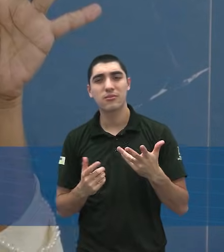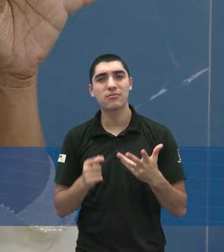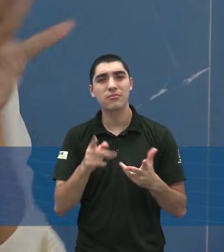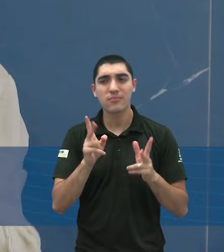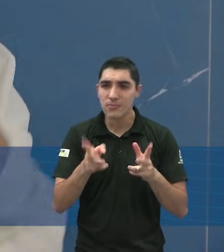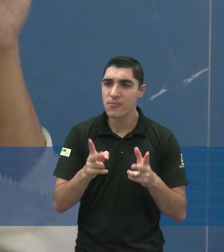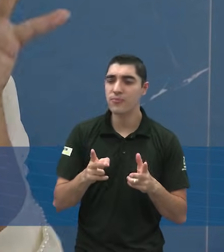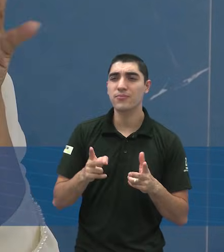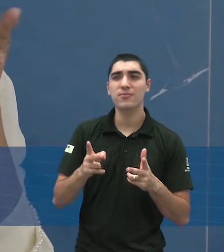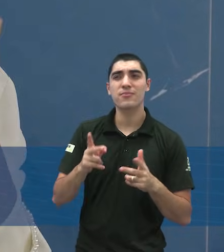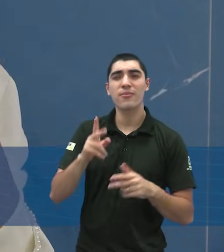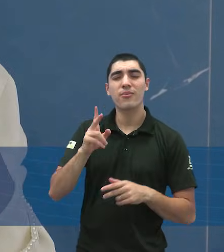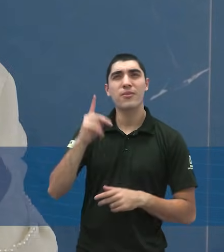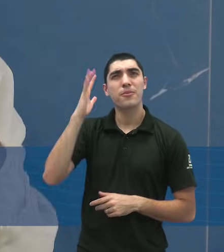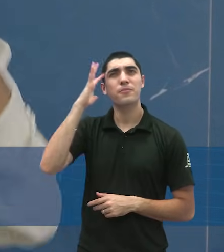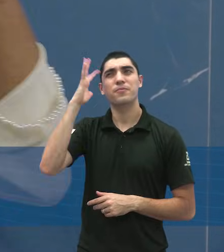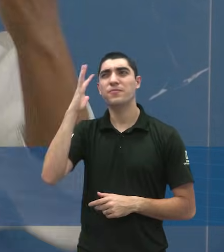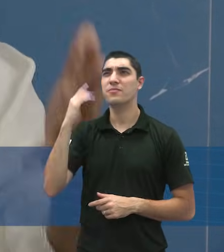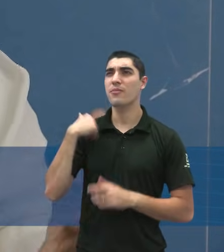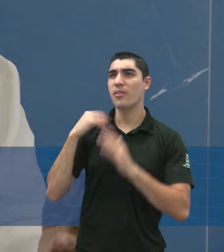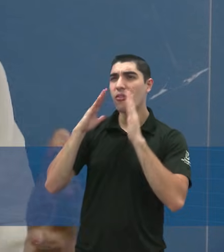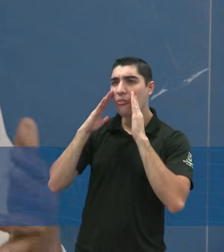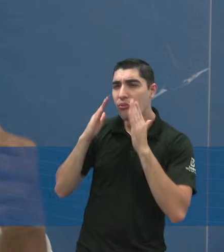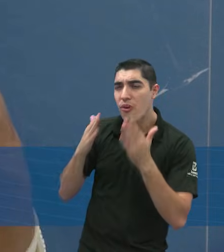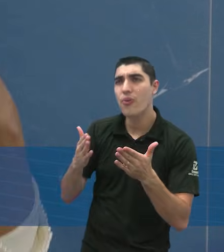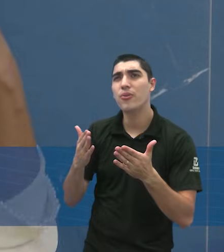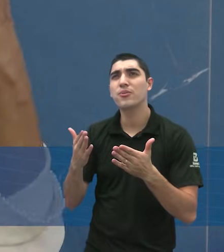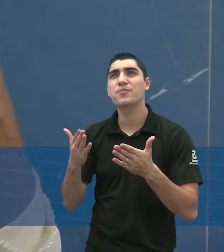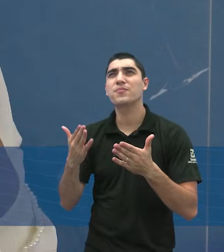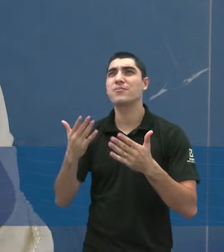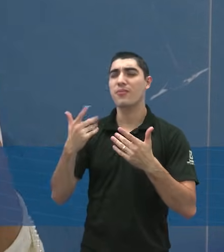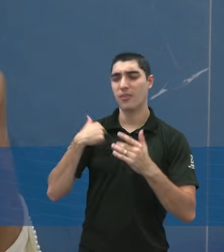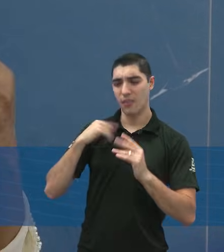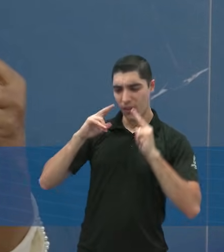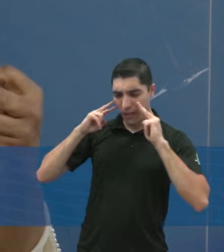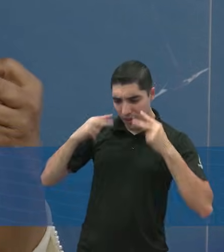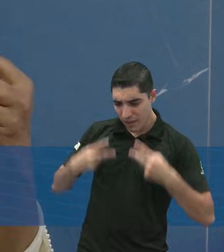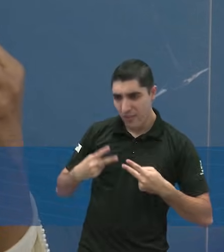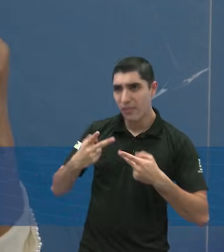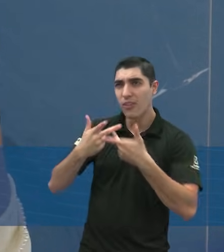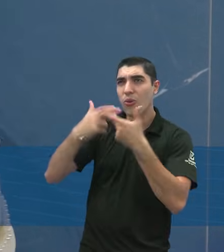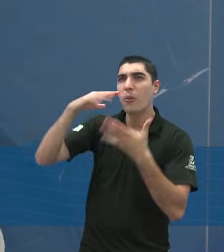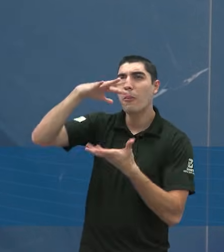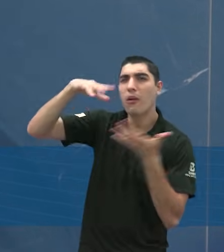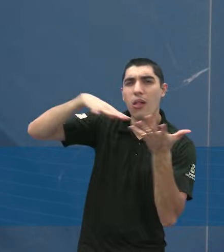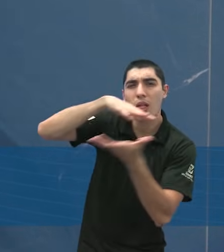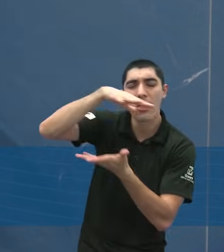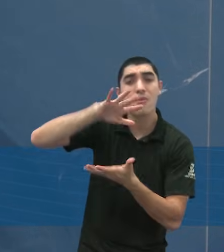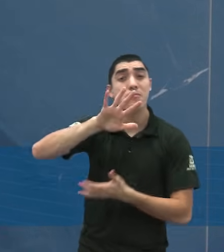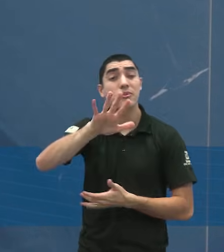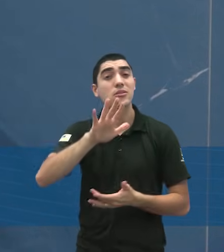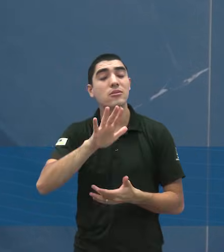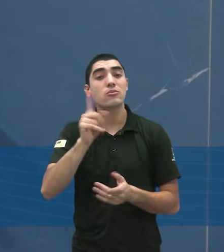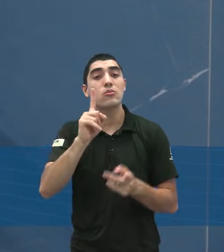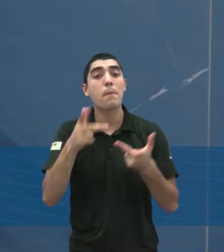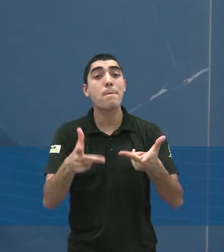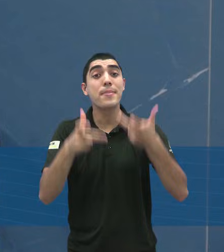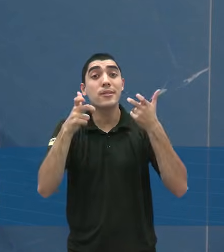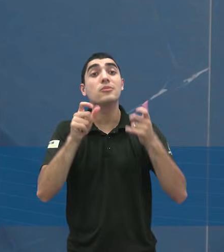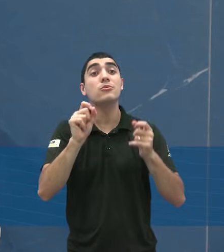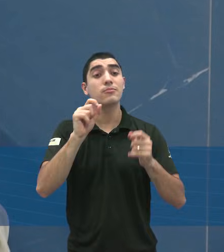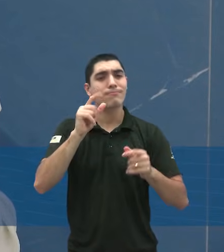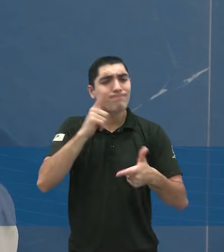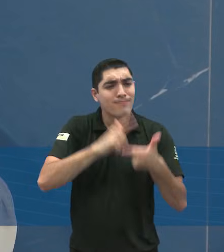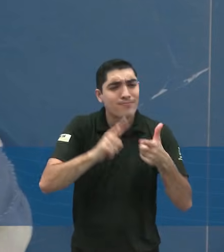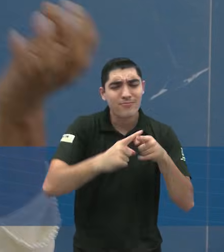vendo, né, aulas voltadas para eurocentrismo, tudo, mas não se viam dos problemas ligados à raiz,